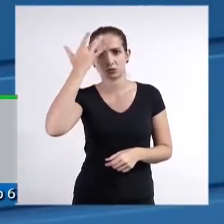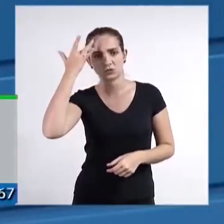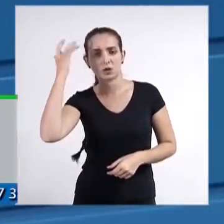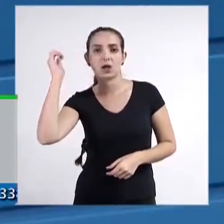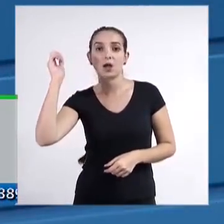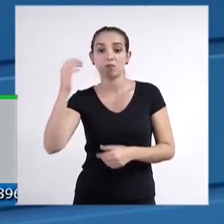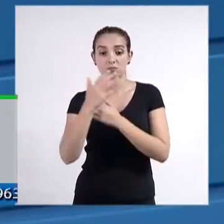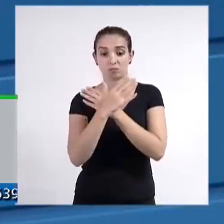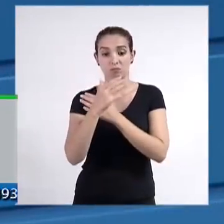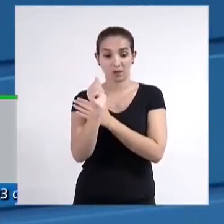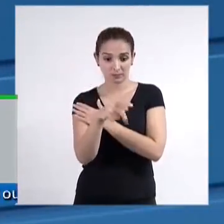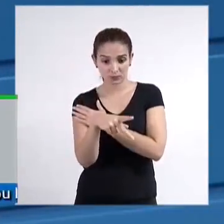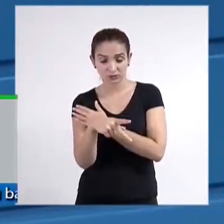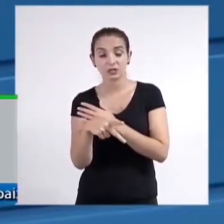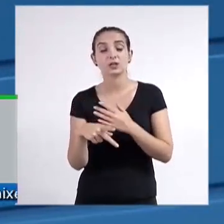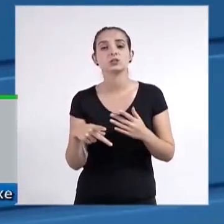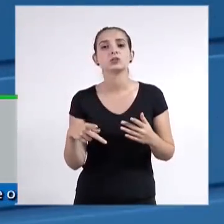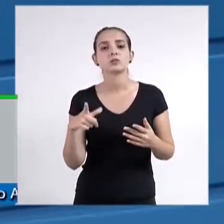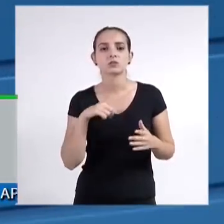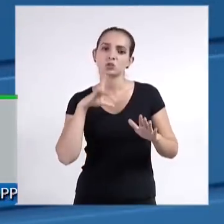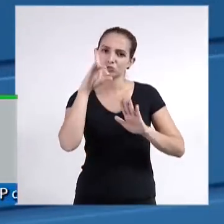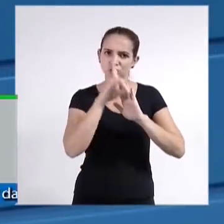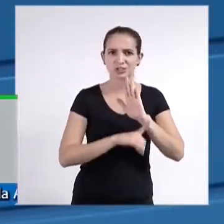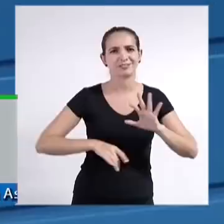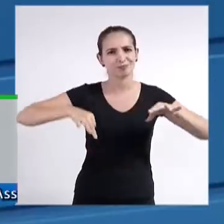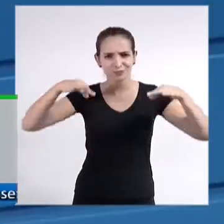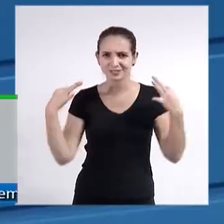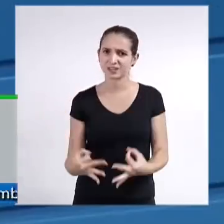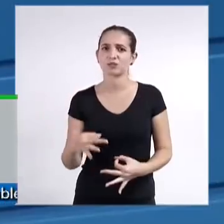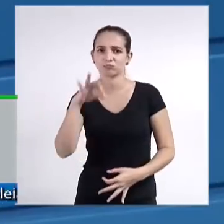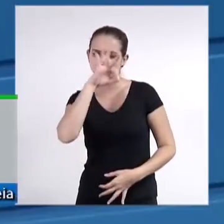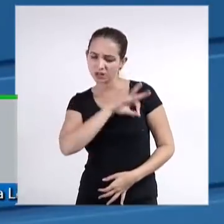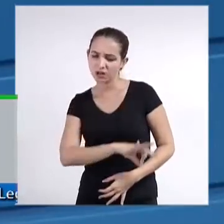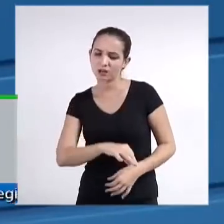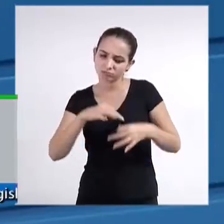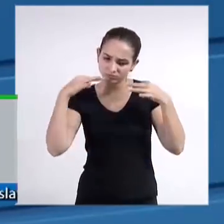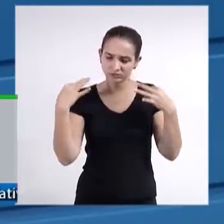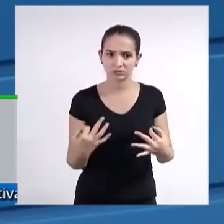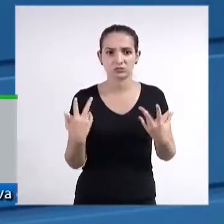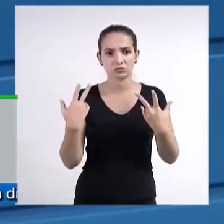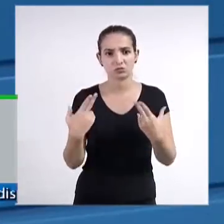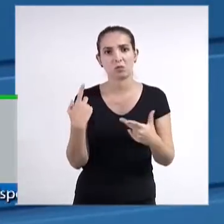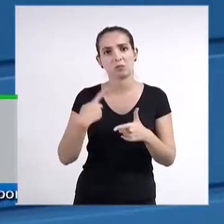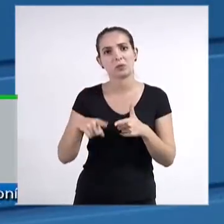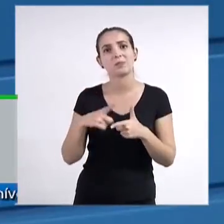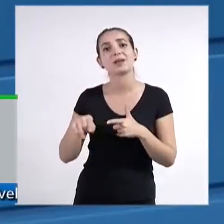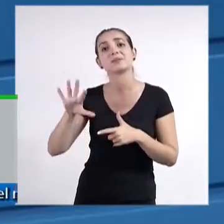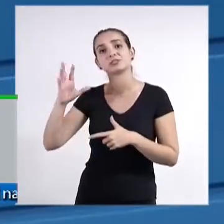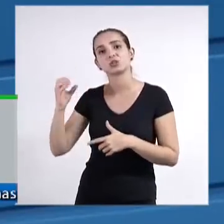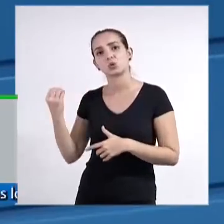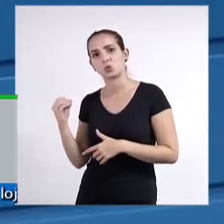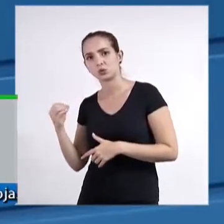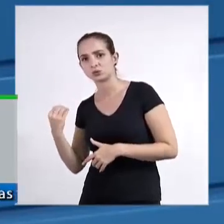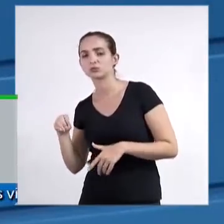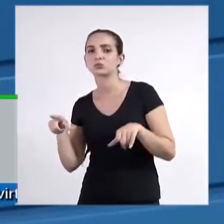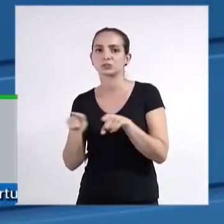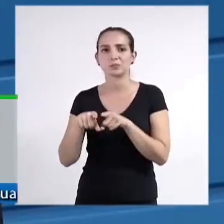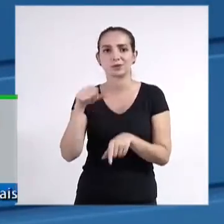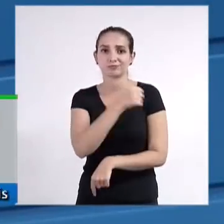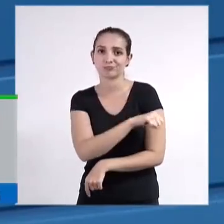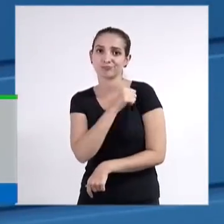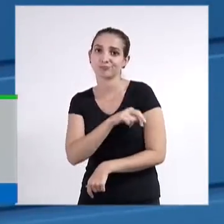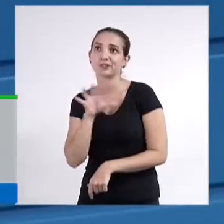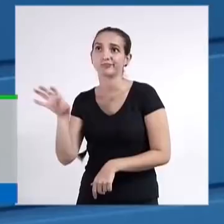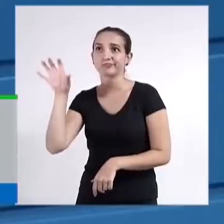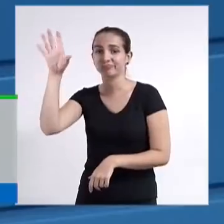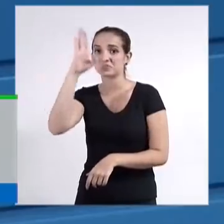aposentados não venham correr o risco de não ter o seu salário, como acontece no Rio Grande do Sul, como acontece no Rio de Janeiro e outras partes do Brasil.